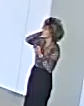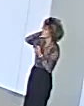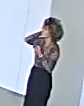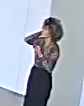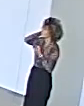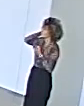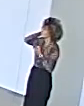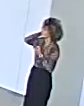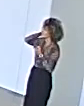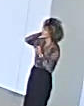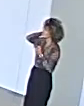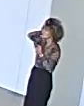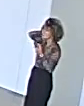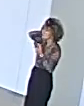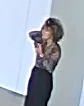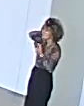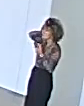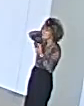formação de professores,